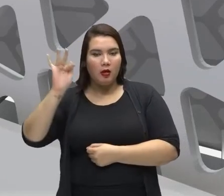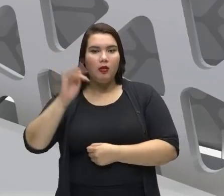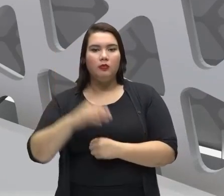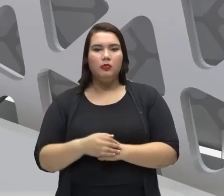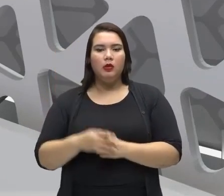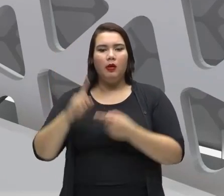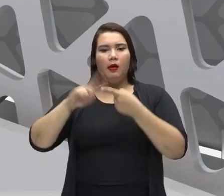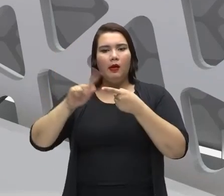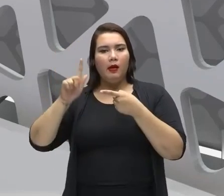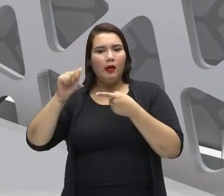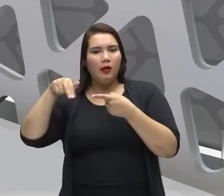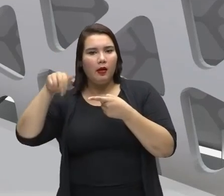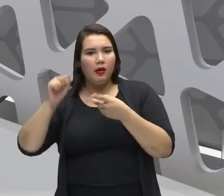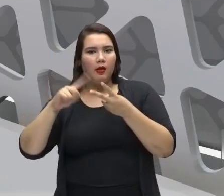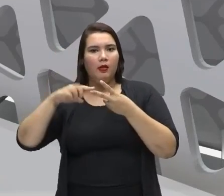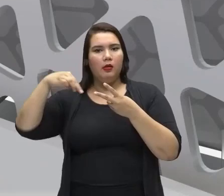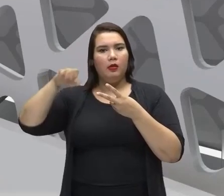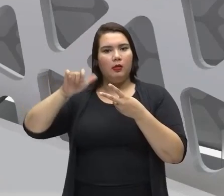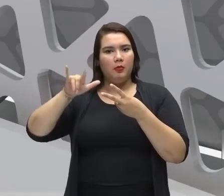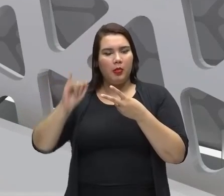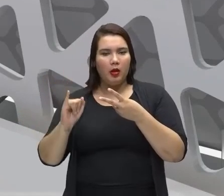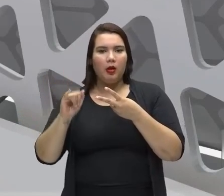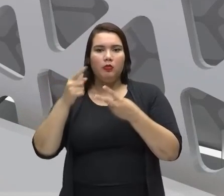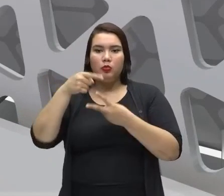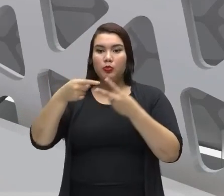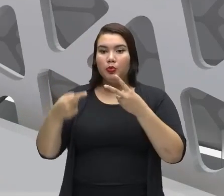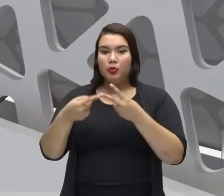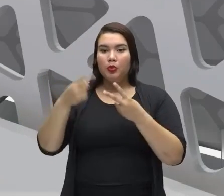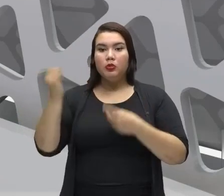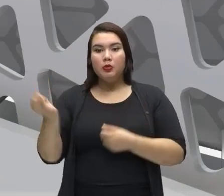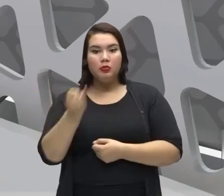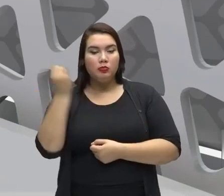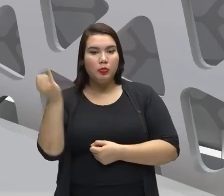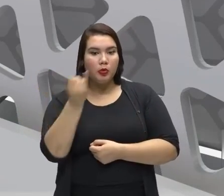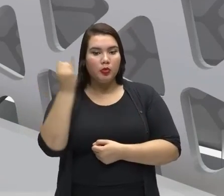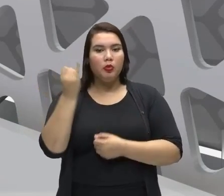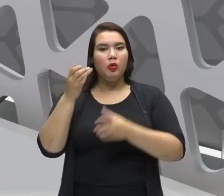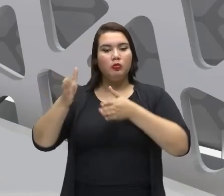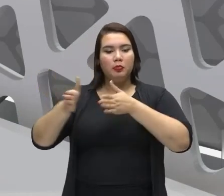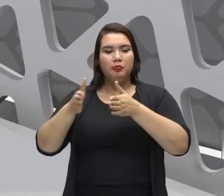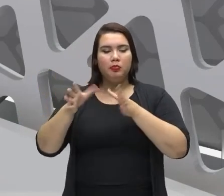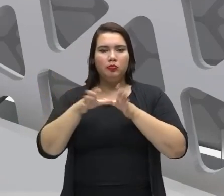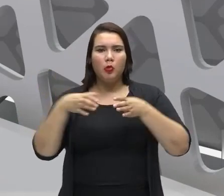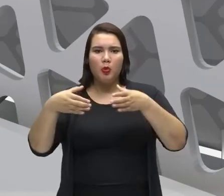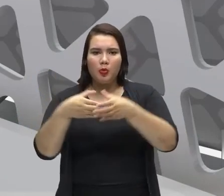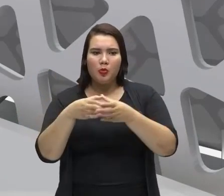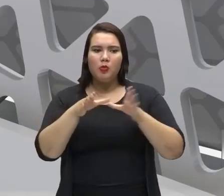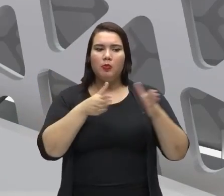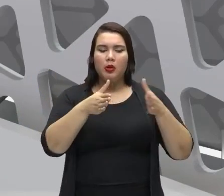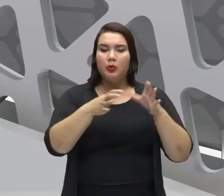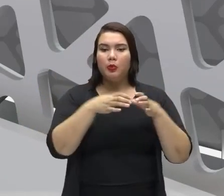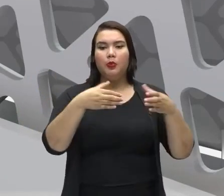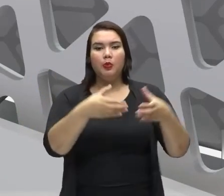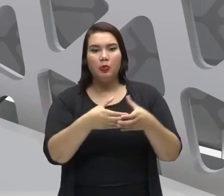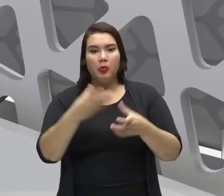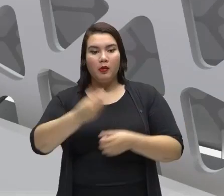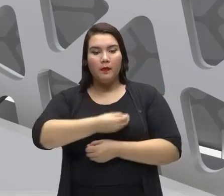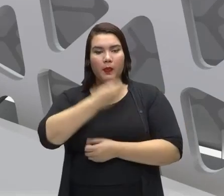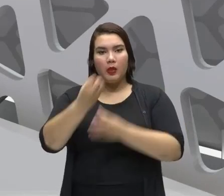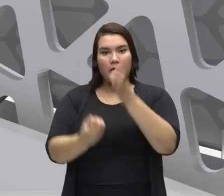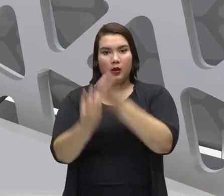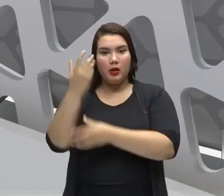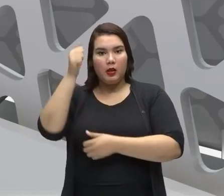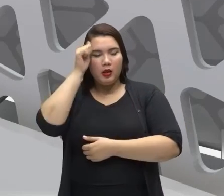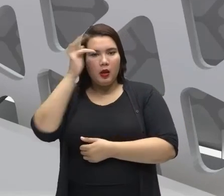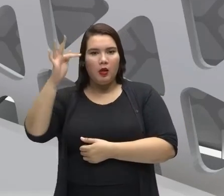de Gana, o Império de Mali, que foram dois importantes impérios que surgiram na África e trouxeram